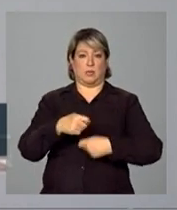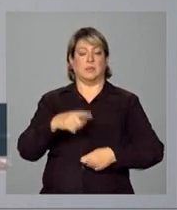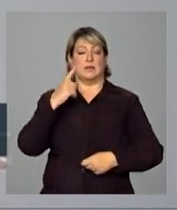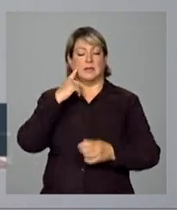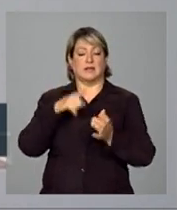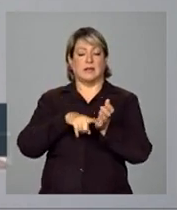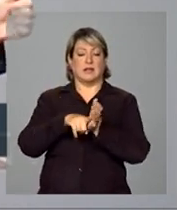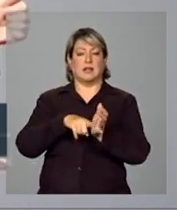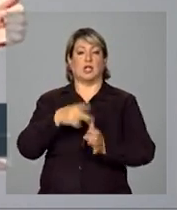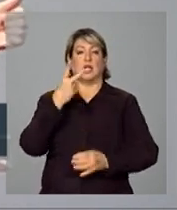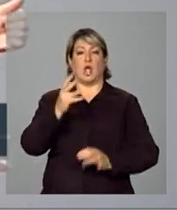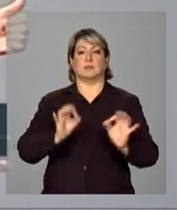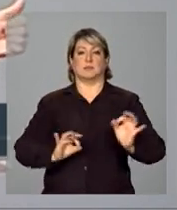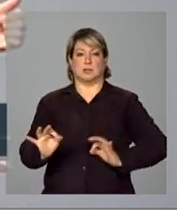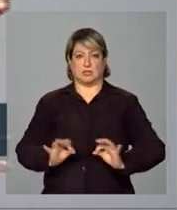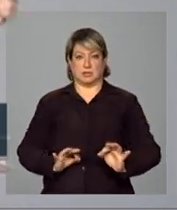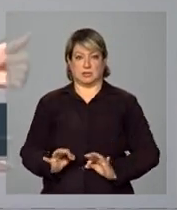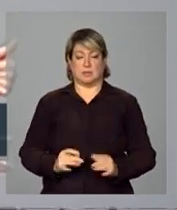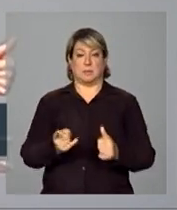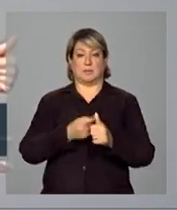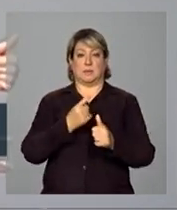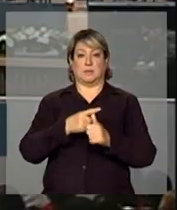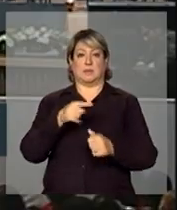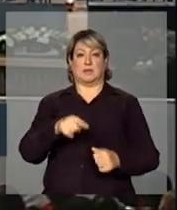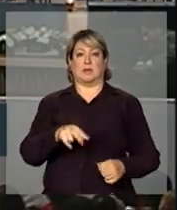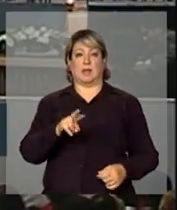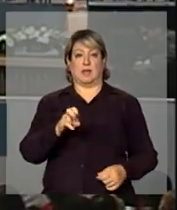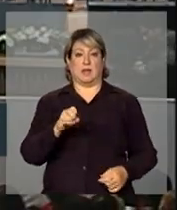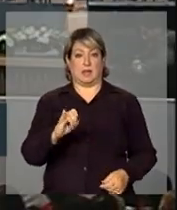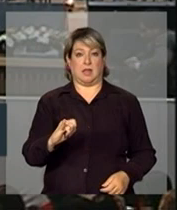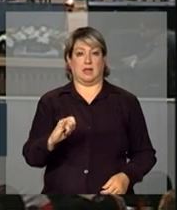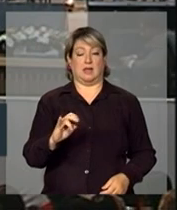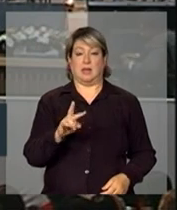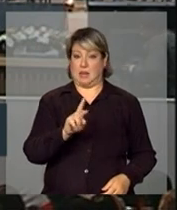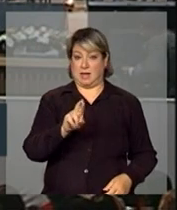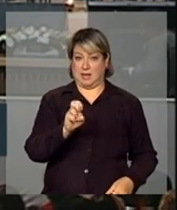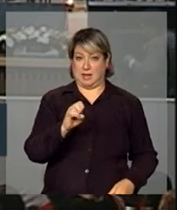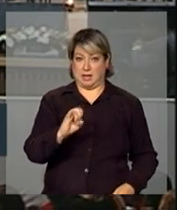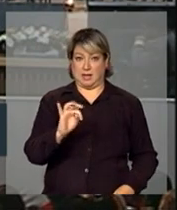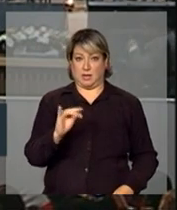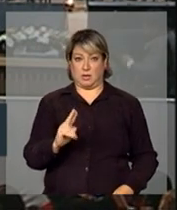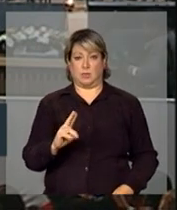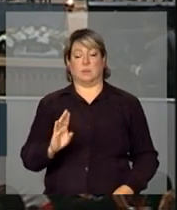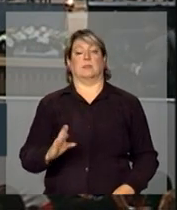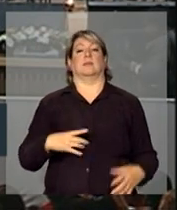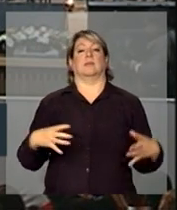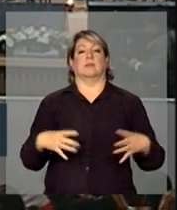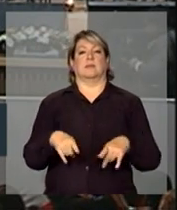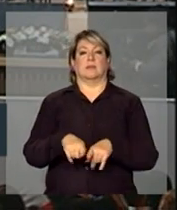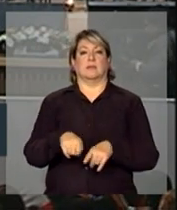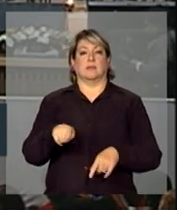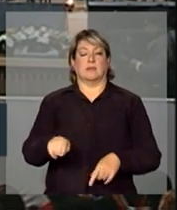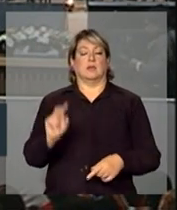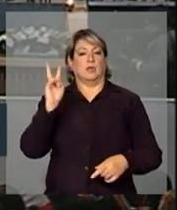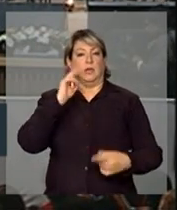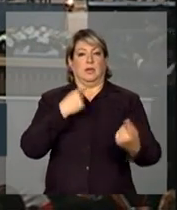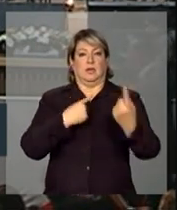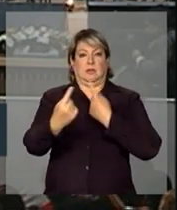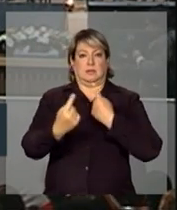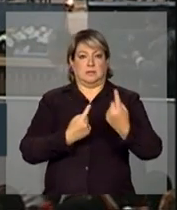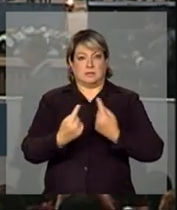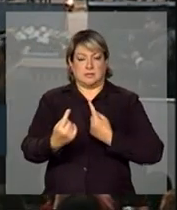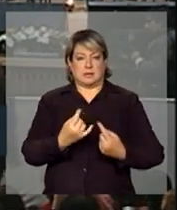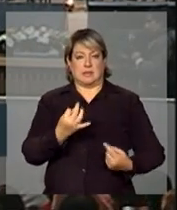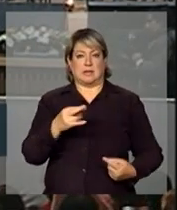projetos. O primeiro deles é o REITUB, que é o Regime Especial de Incentivo ao Transporte Urbano